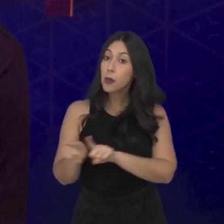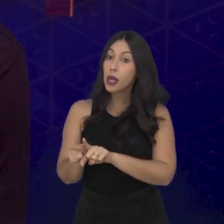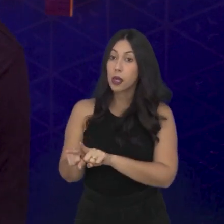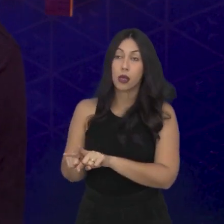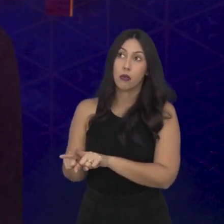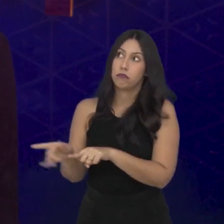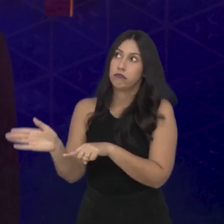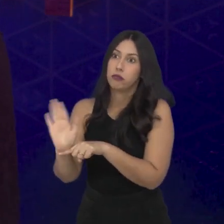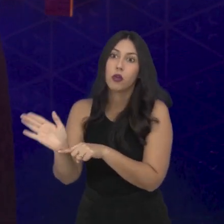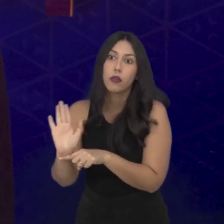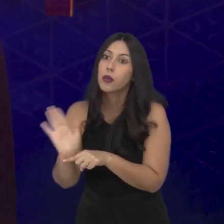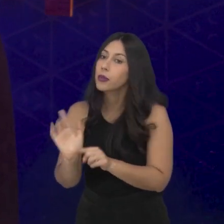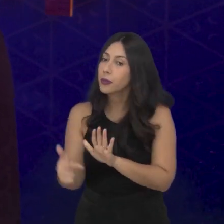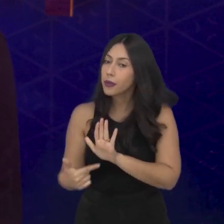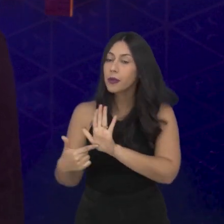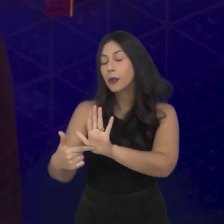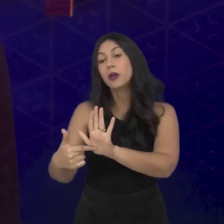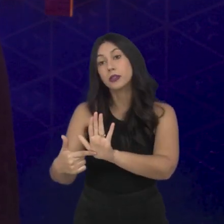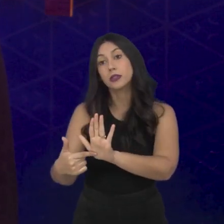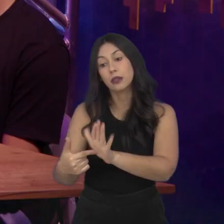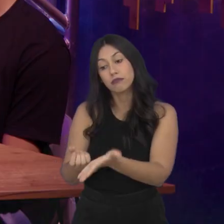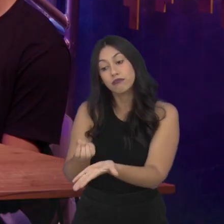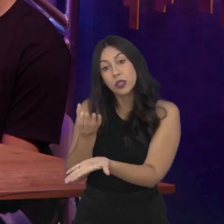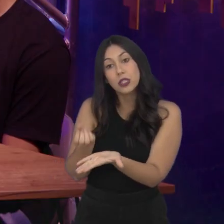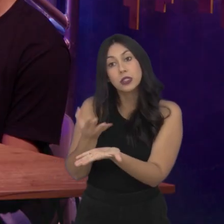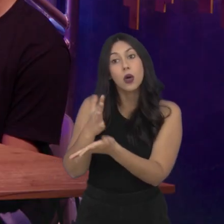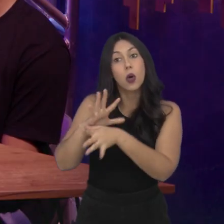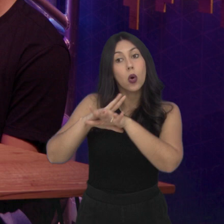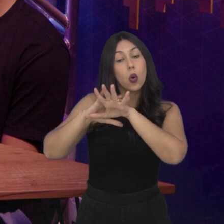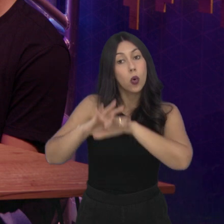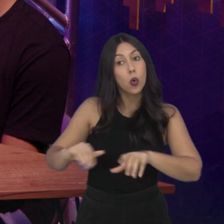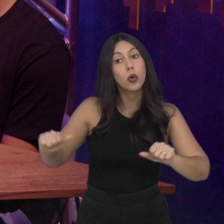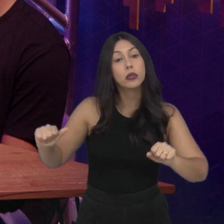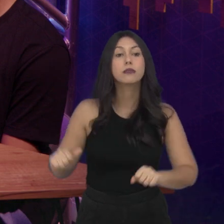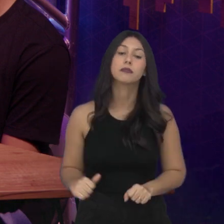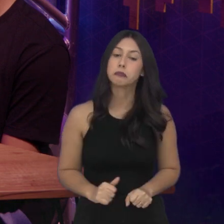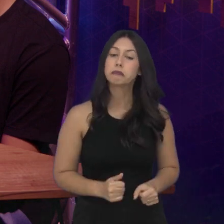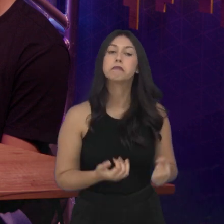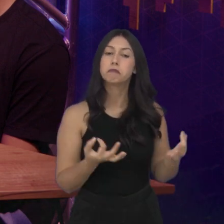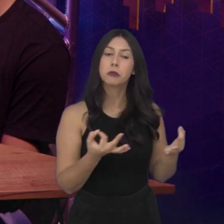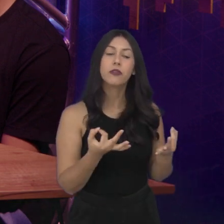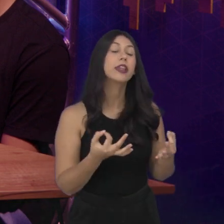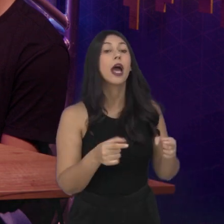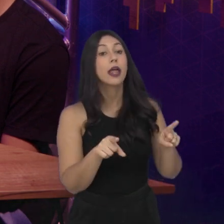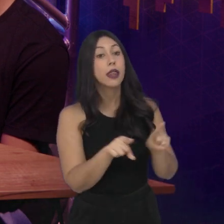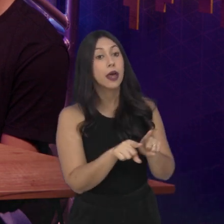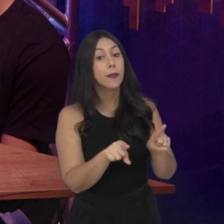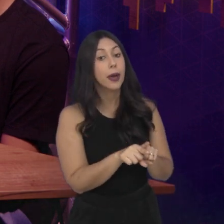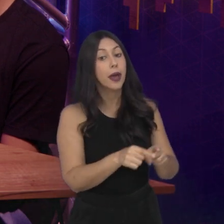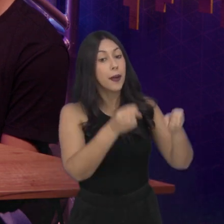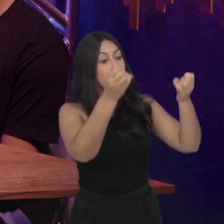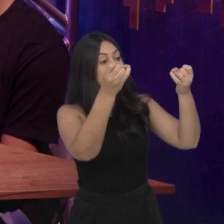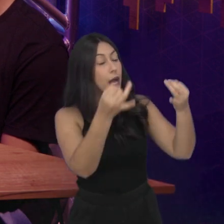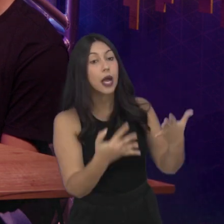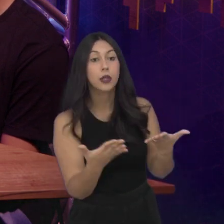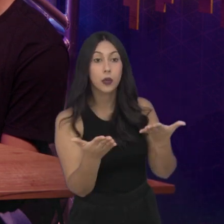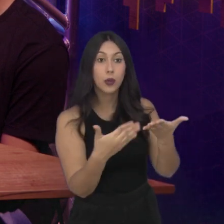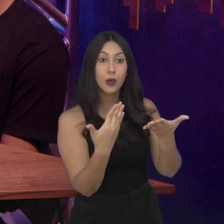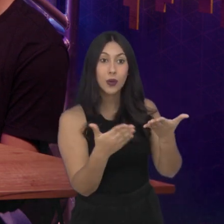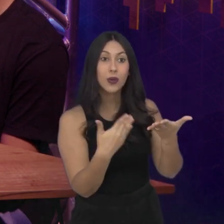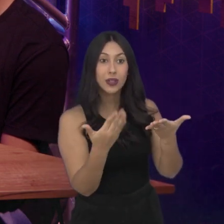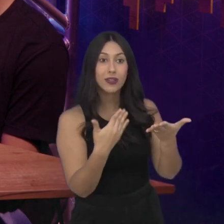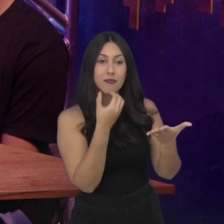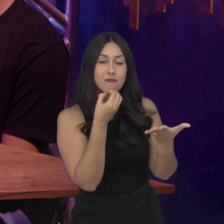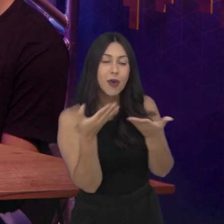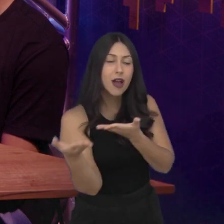nessa pegada de ficção de cura. Perfeito. E só falando mais um pouquinho aqui do livro